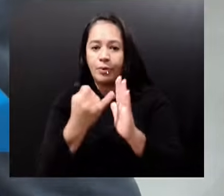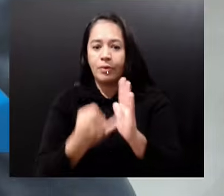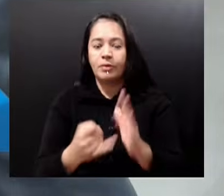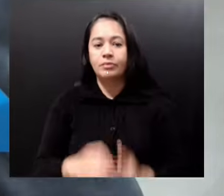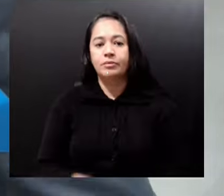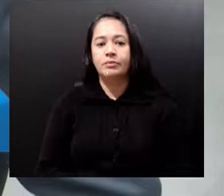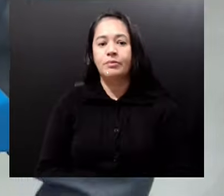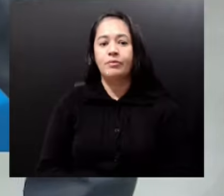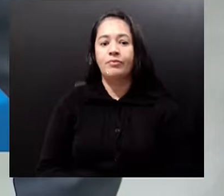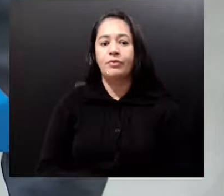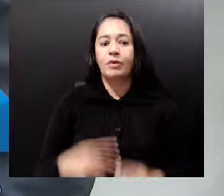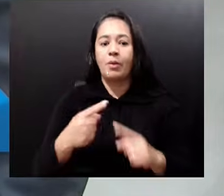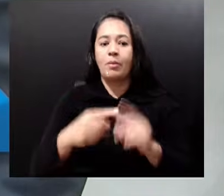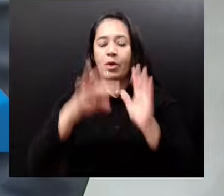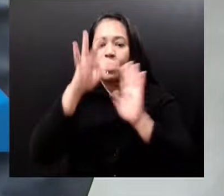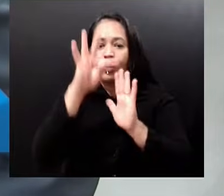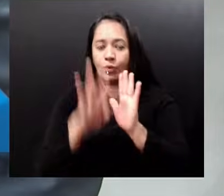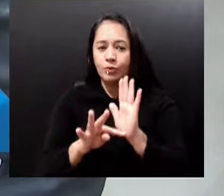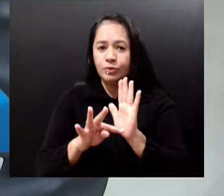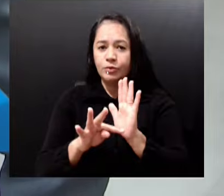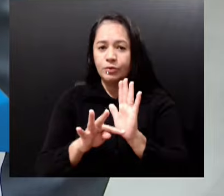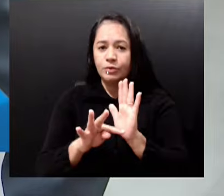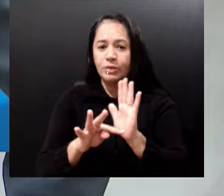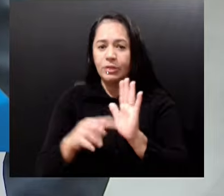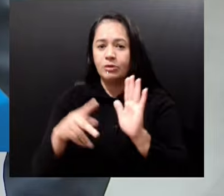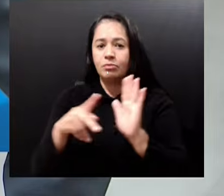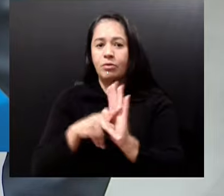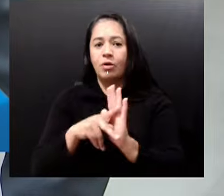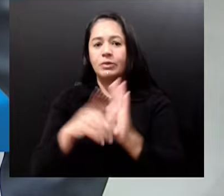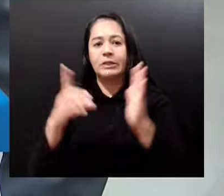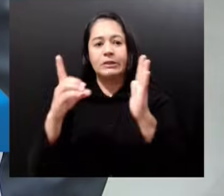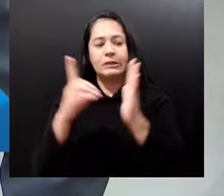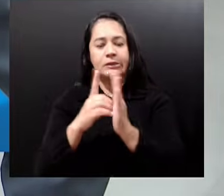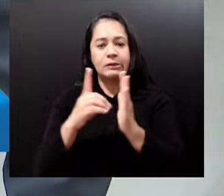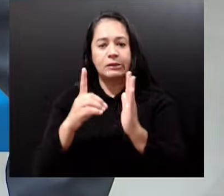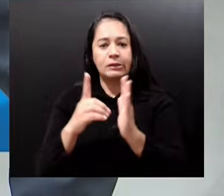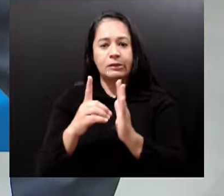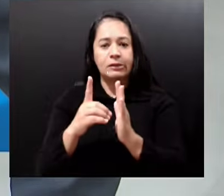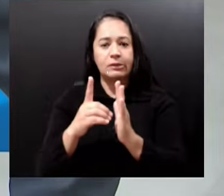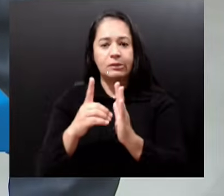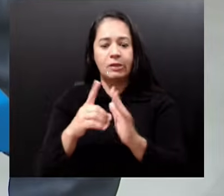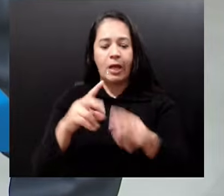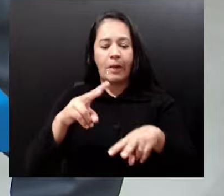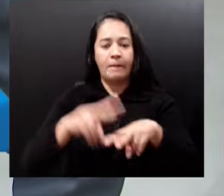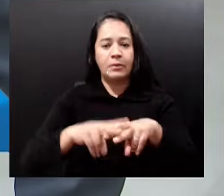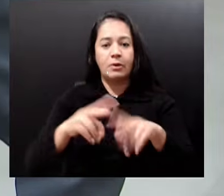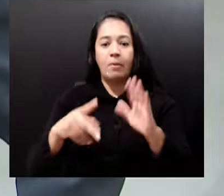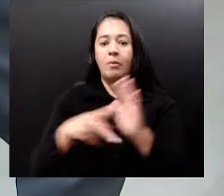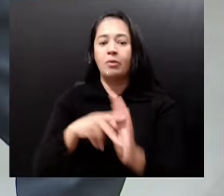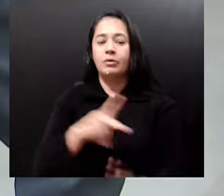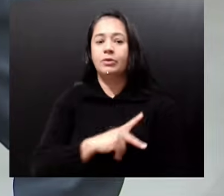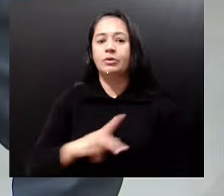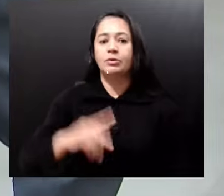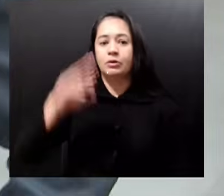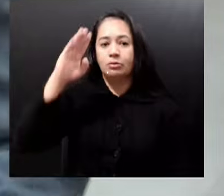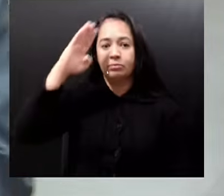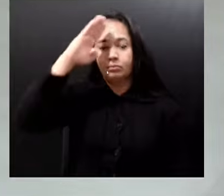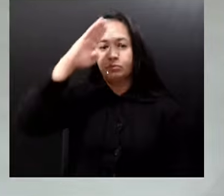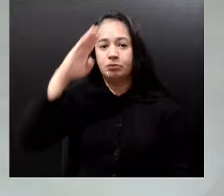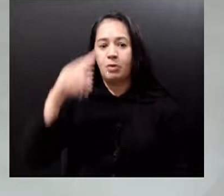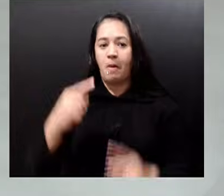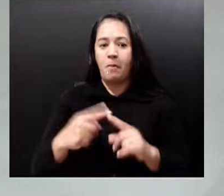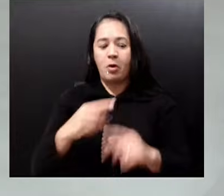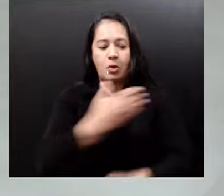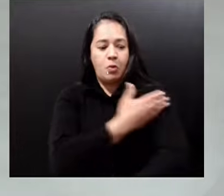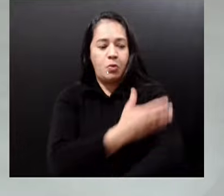dessa decretação da prisão domiciliar de Jair Bolsonaro é a seguinte: as condutas de Jair Messias